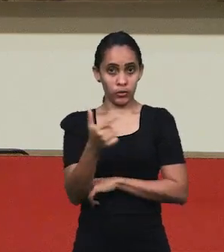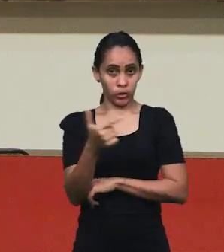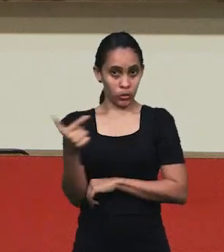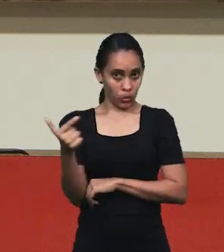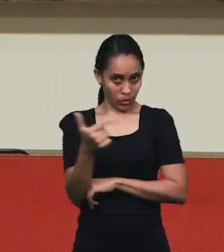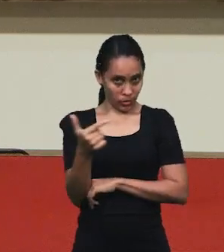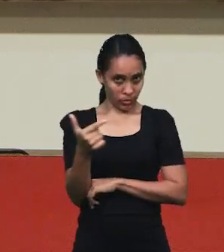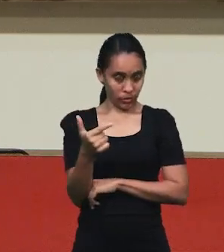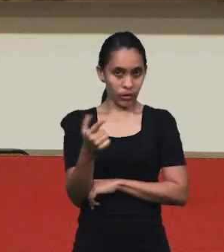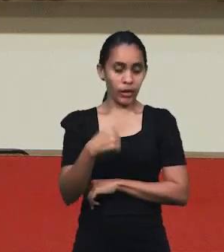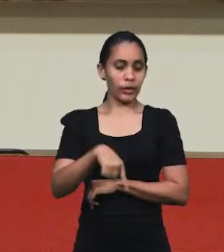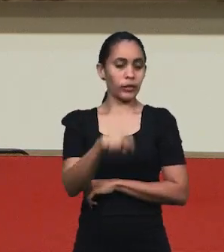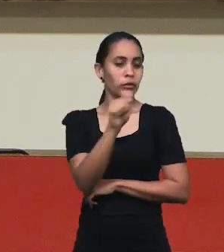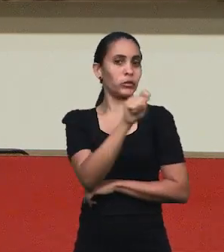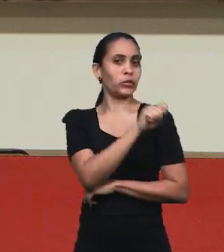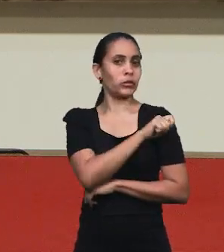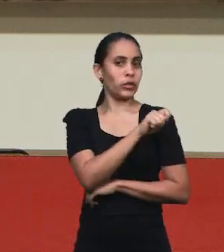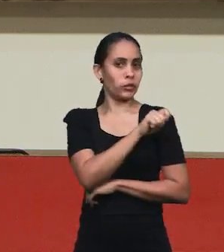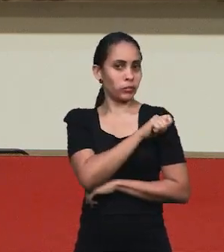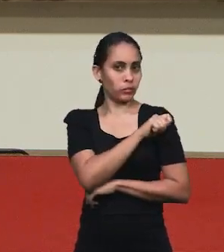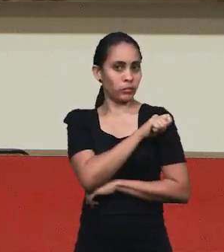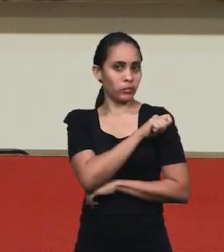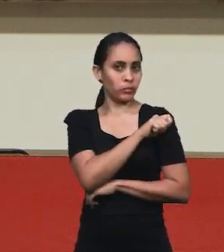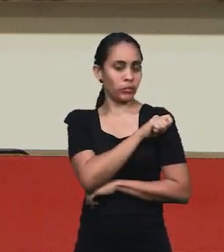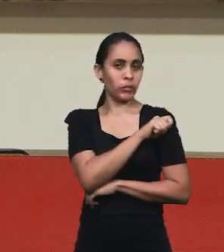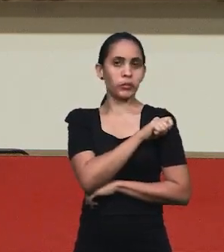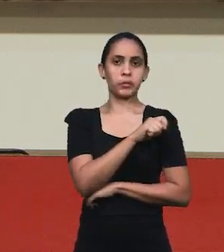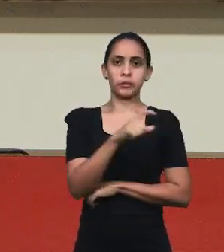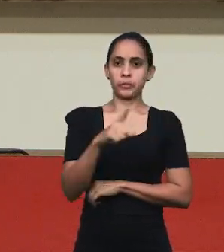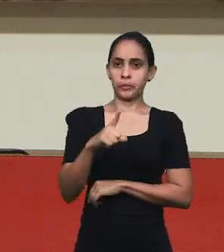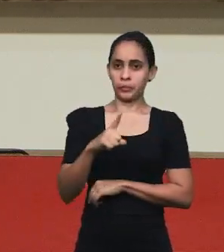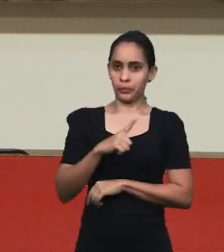2022, em que os alunos serão